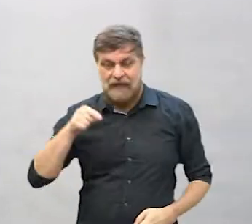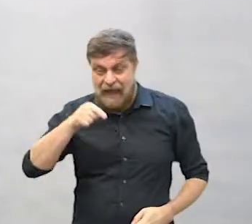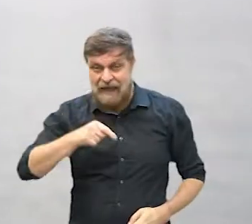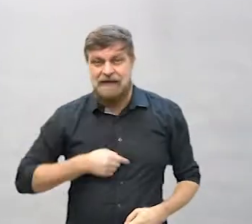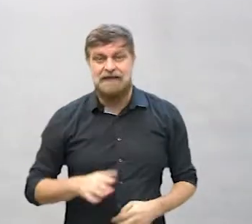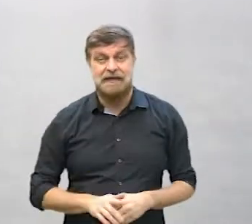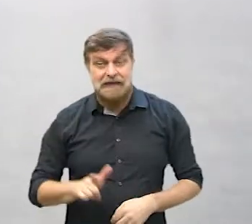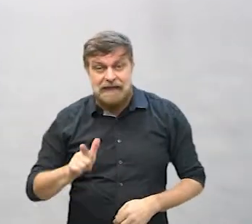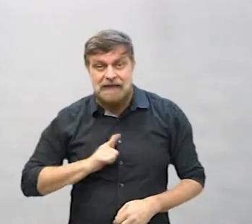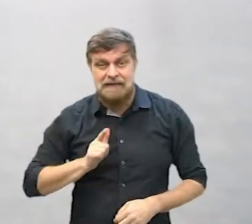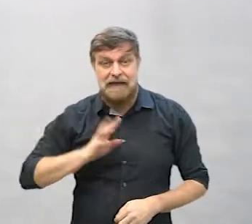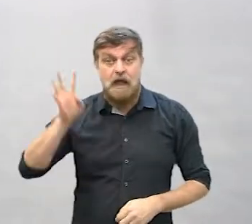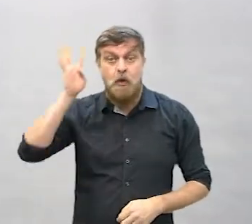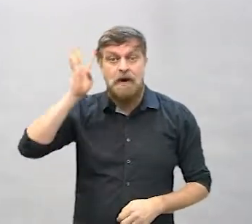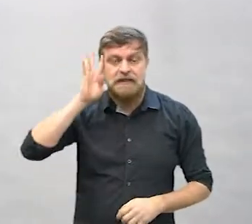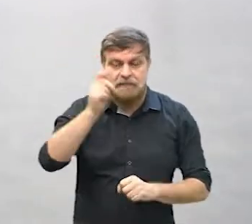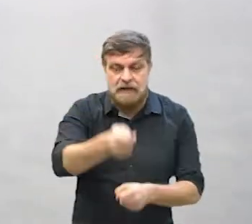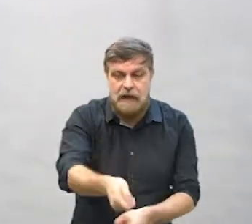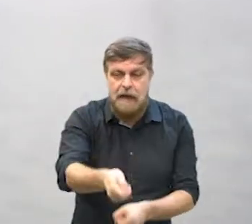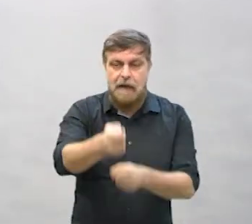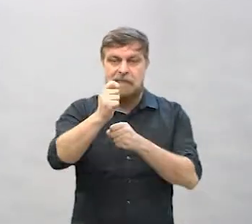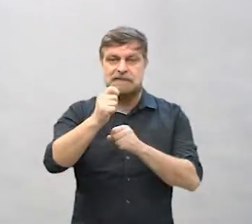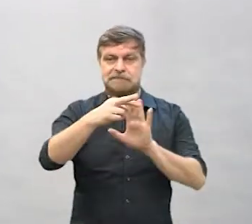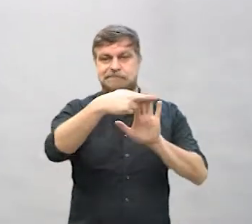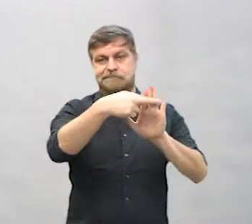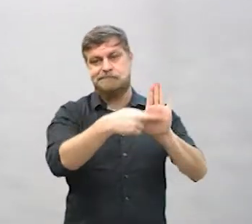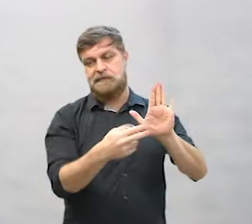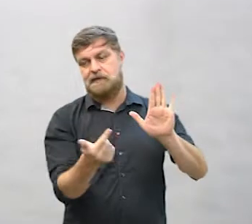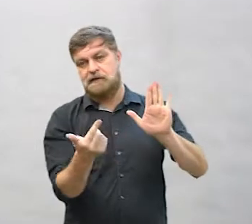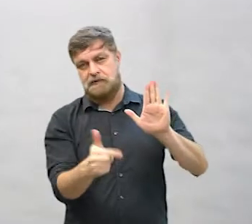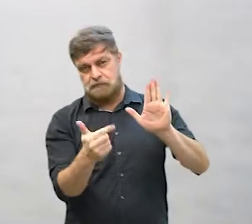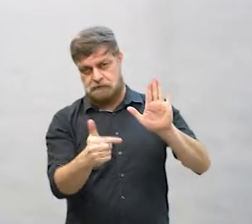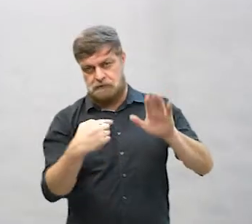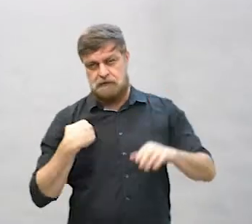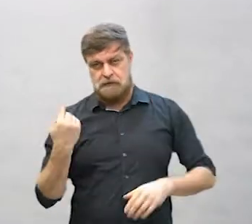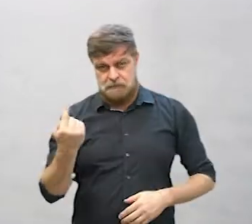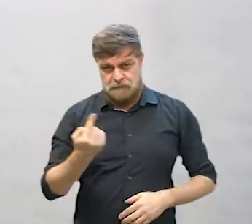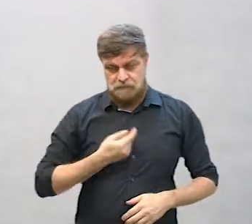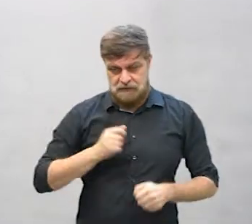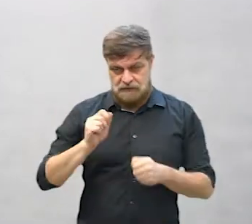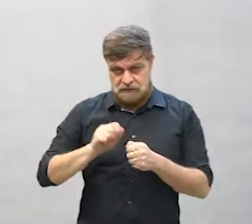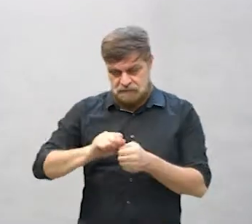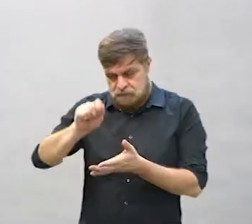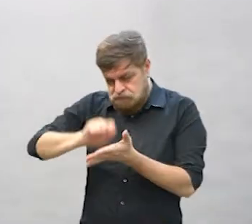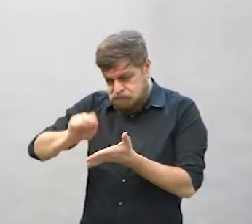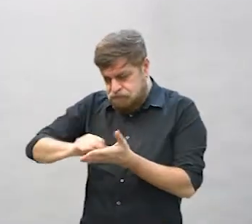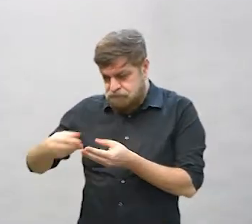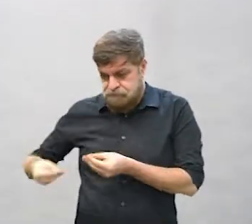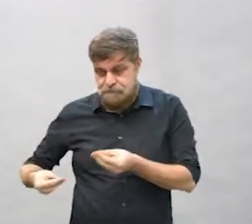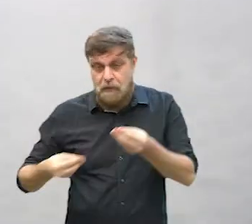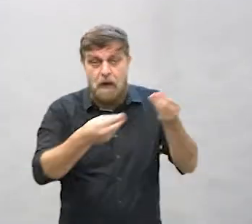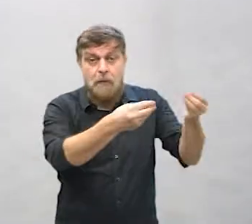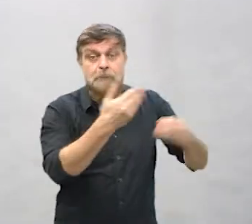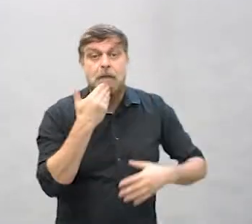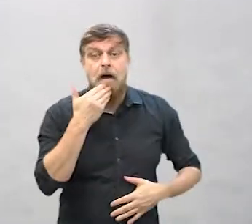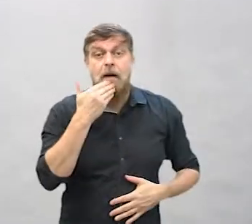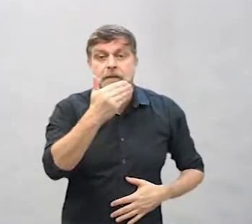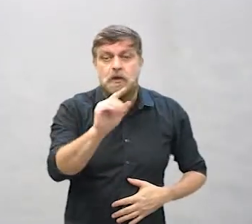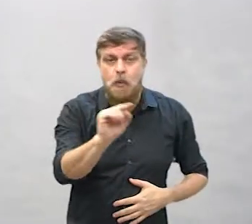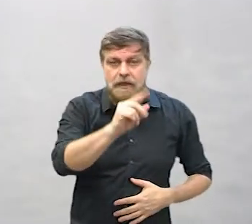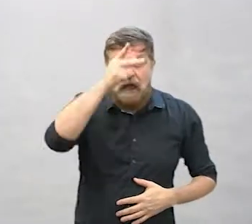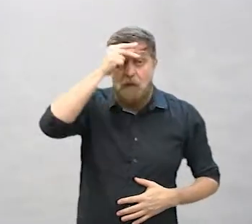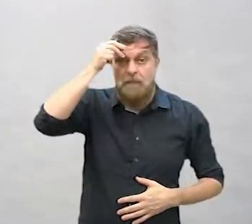aqui de fazer a pesca esportiva mas nós não temos ela totalmente regulamentada nós temos uma indique nessa indicação pedindo